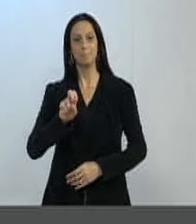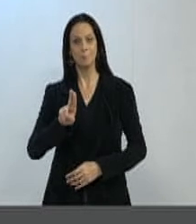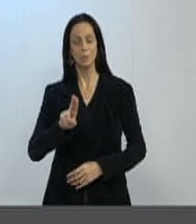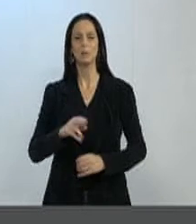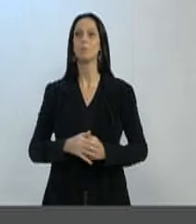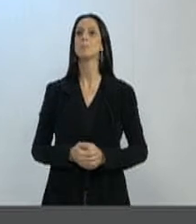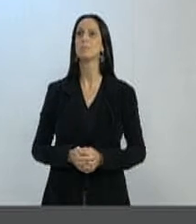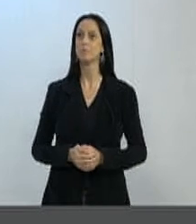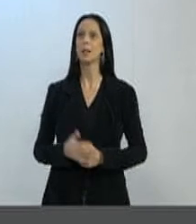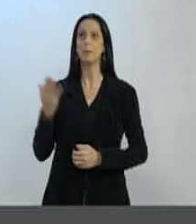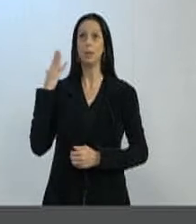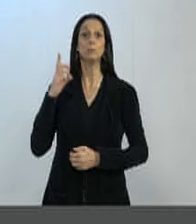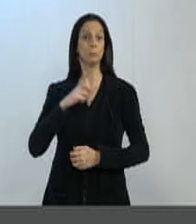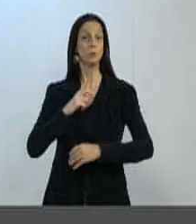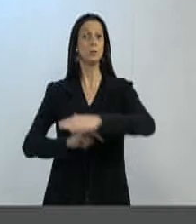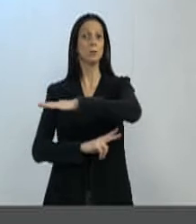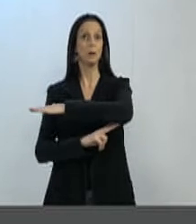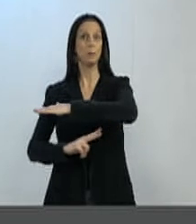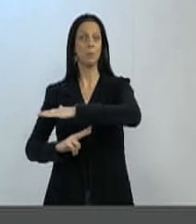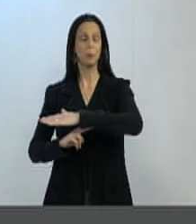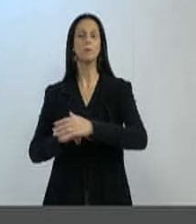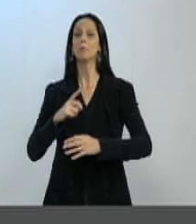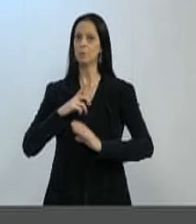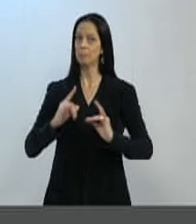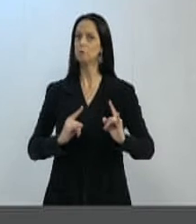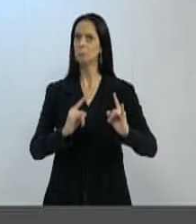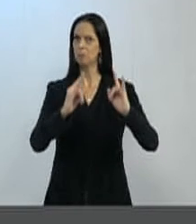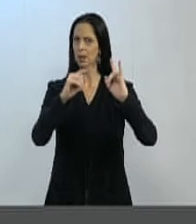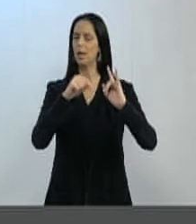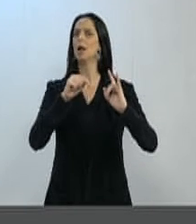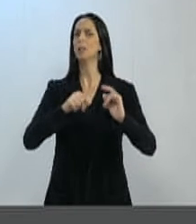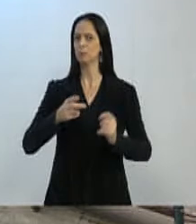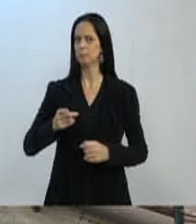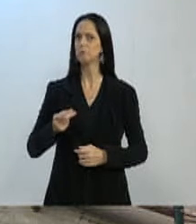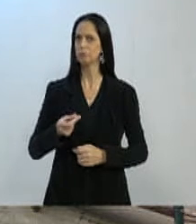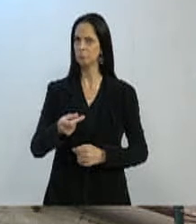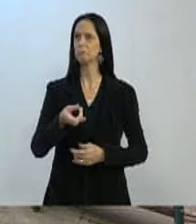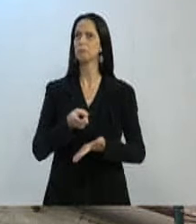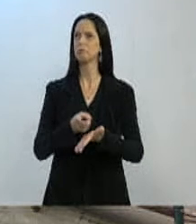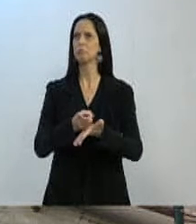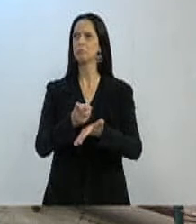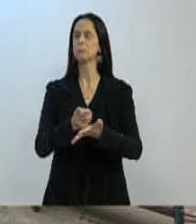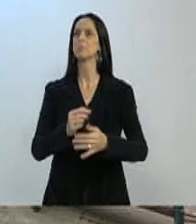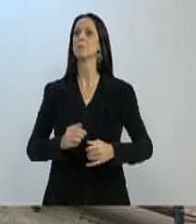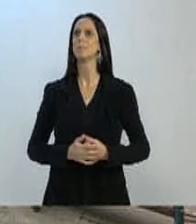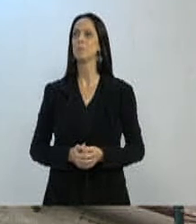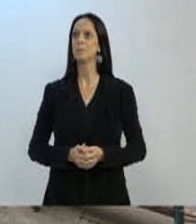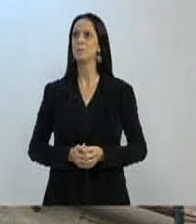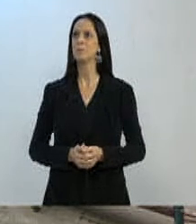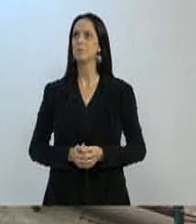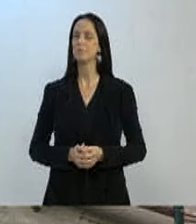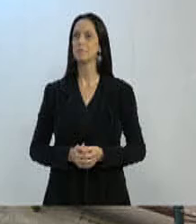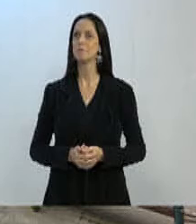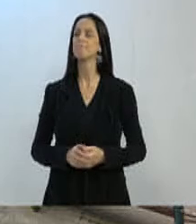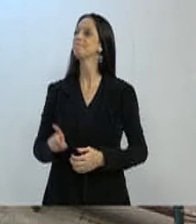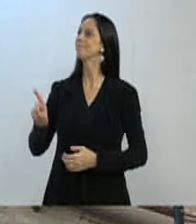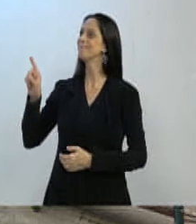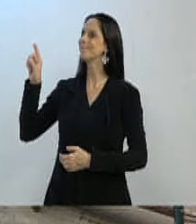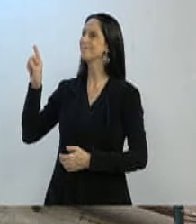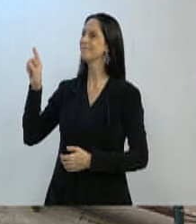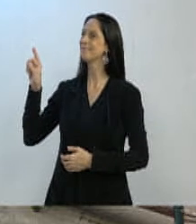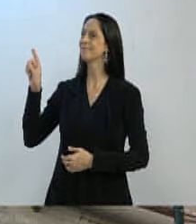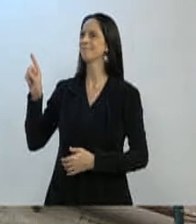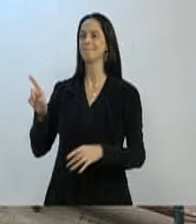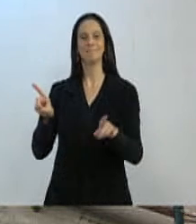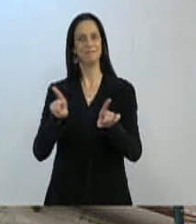Então, a gente ainda tem essa edificação bastante antiga. Aqui também eu